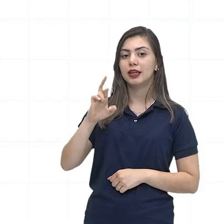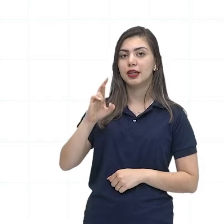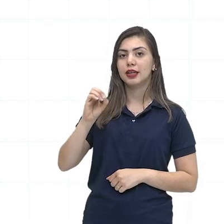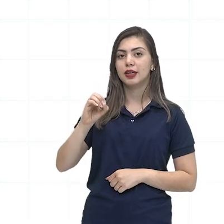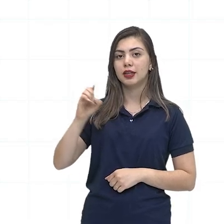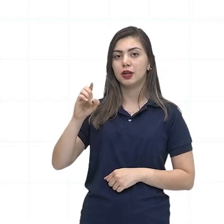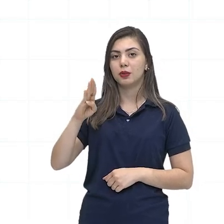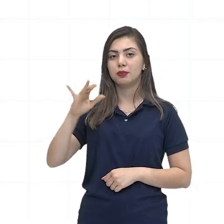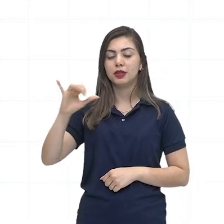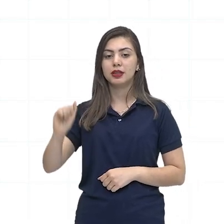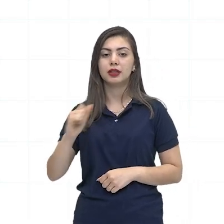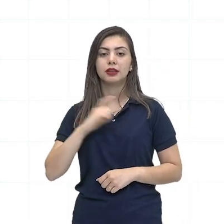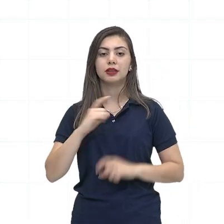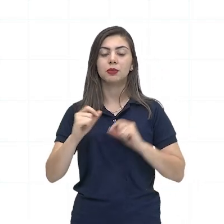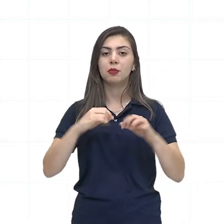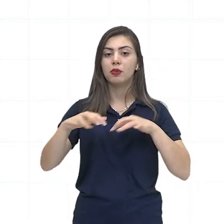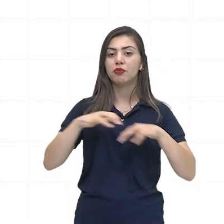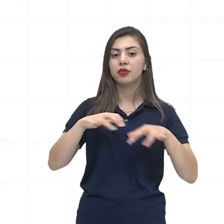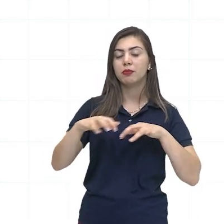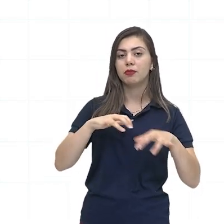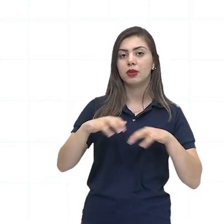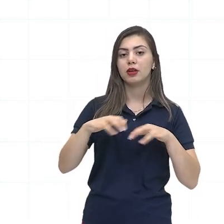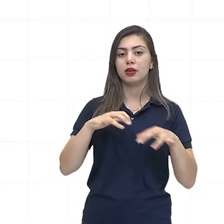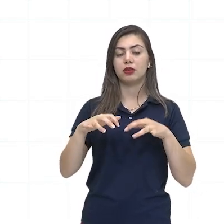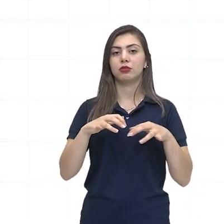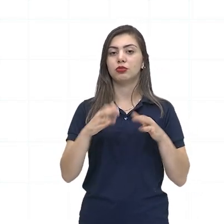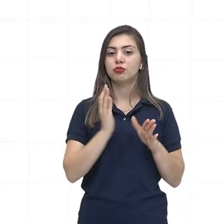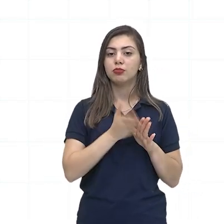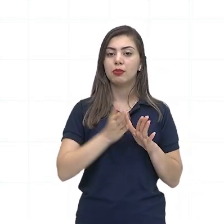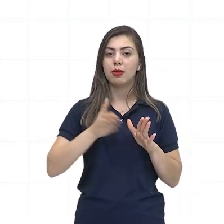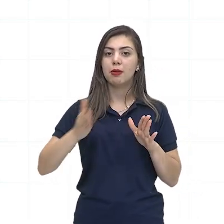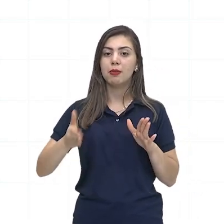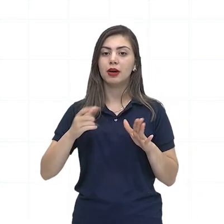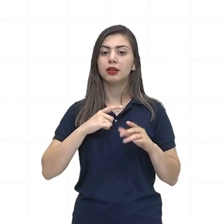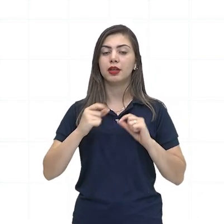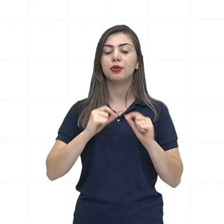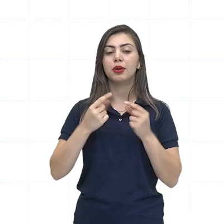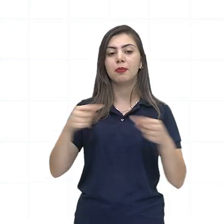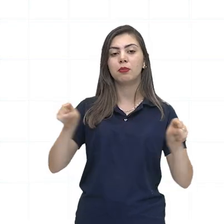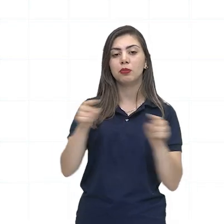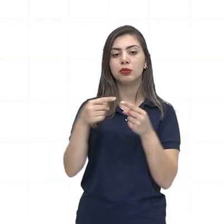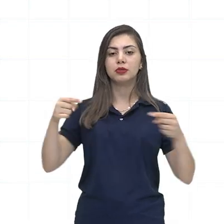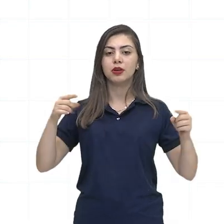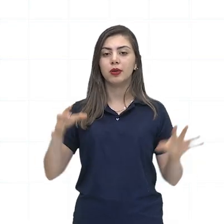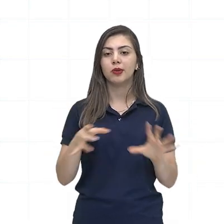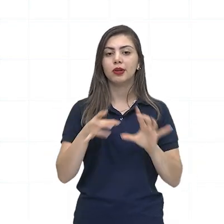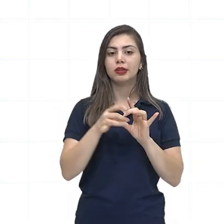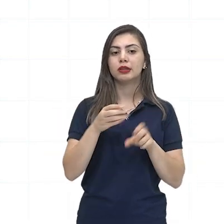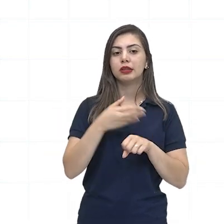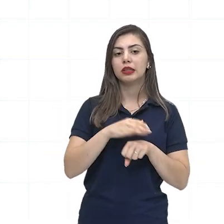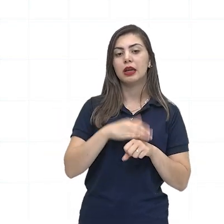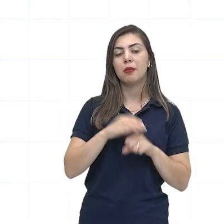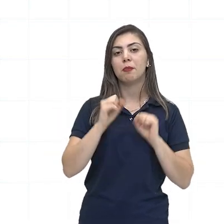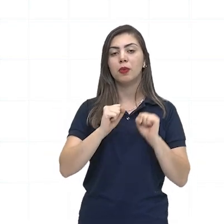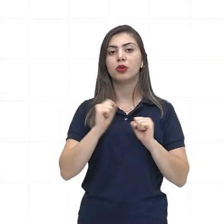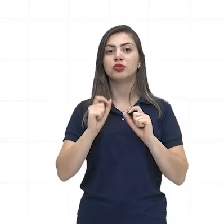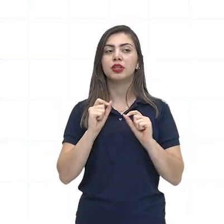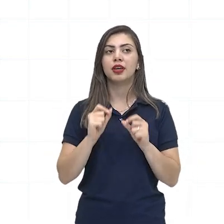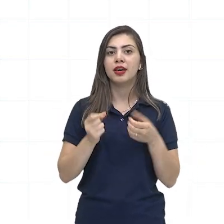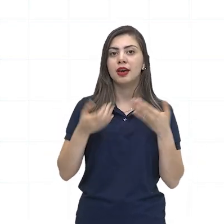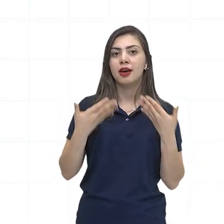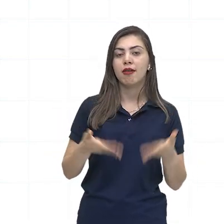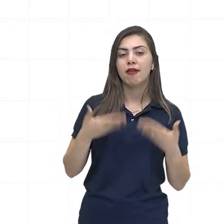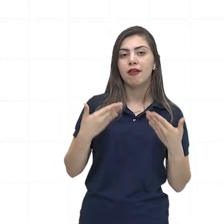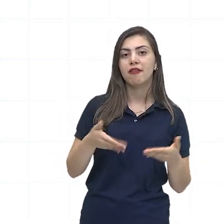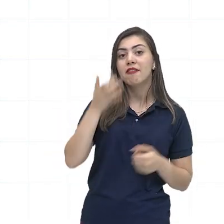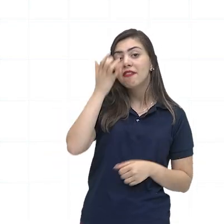a ginástica aeróbica, ela combina movimentos rítmicos com música para criar uma rotina de exercícios que pode